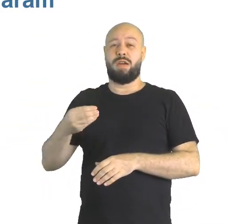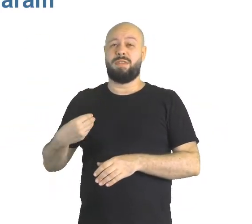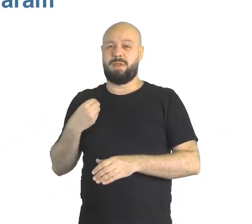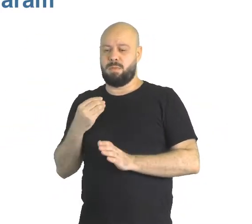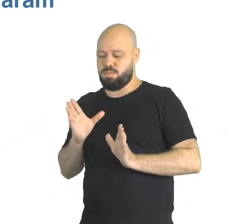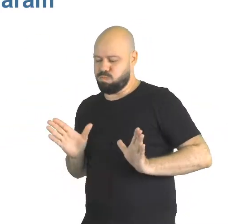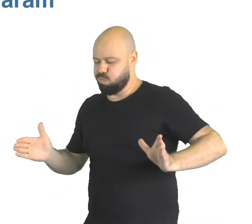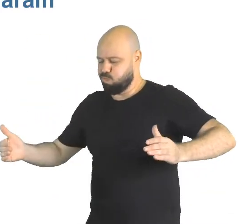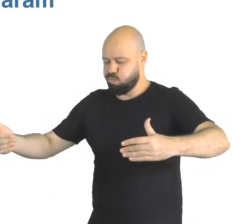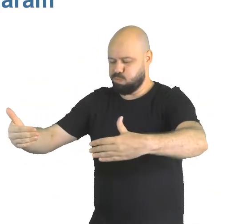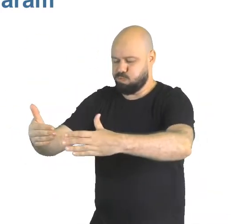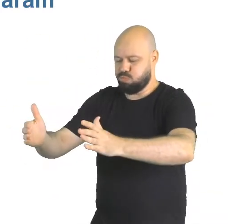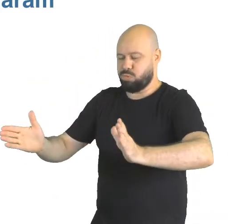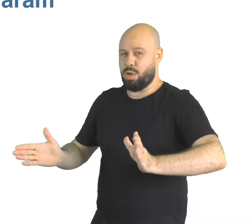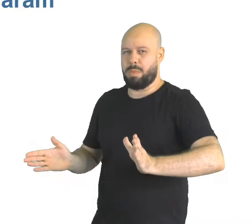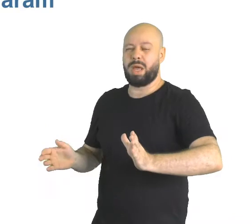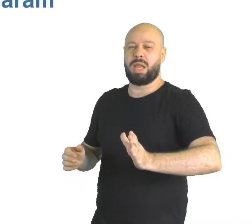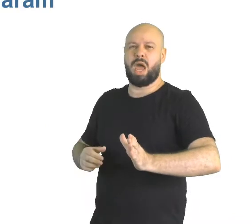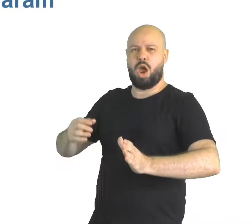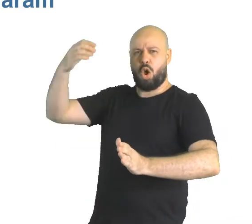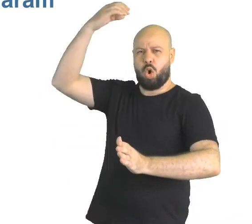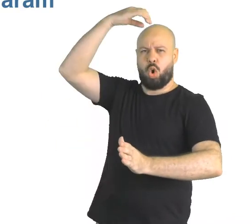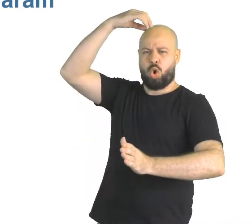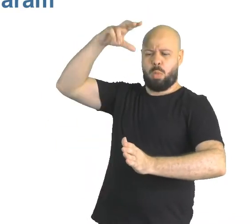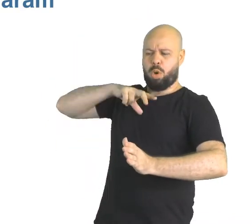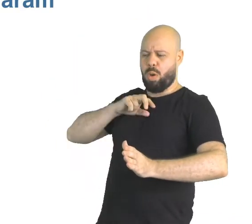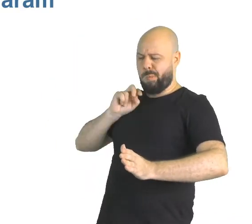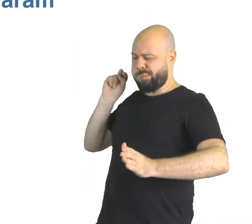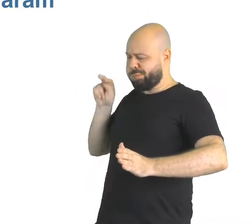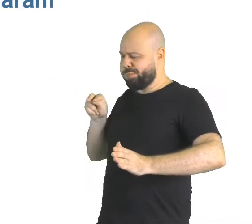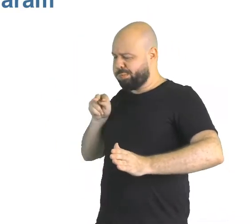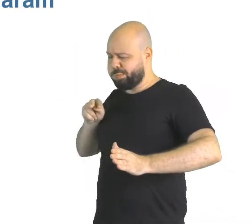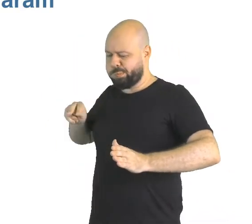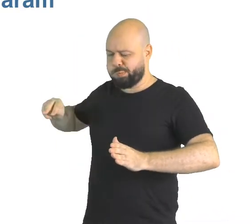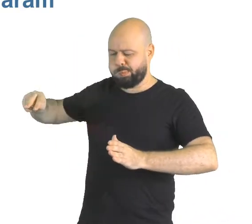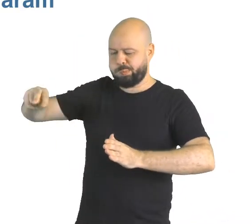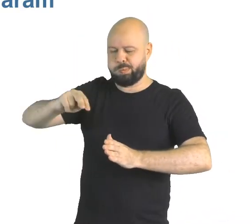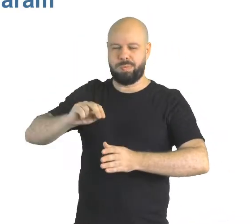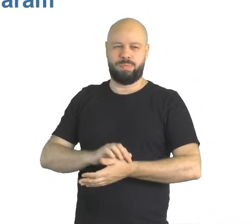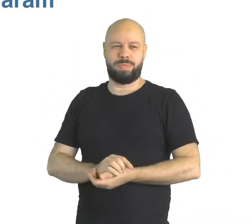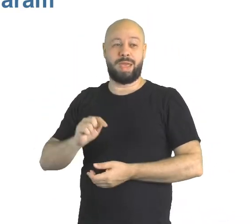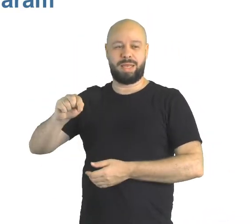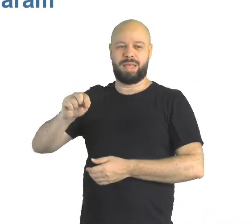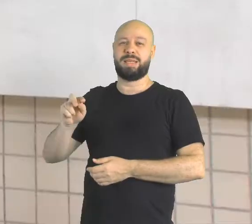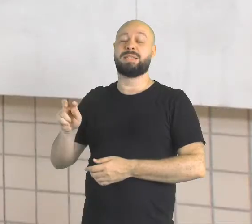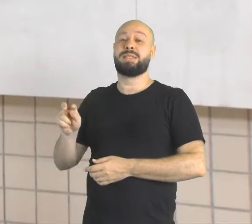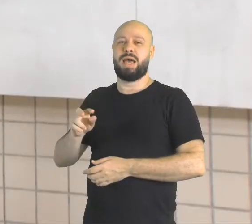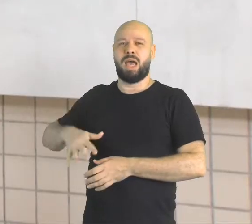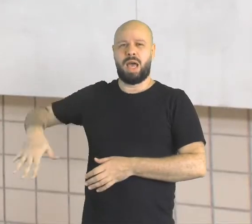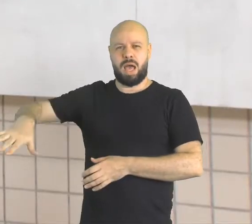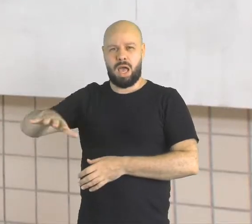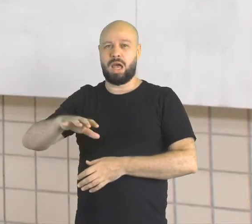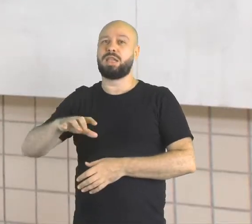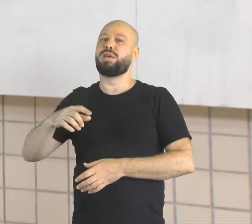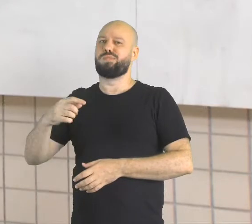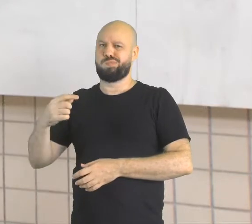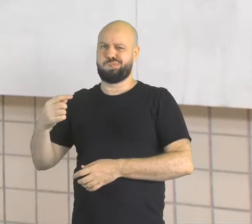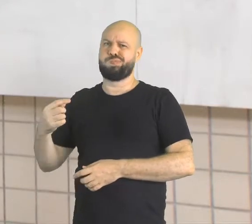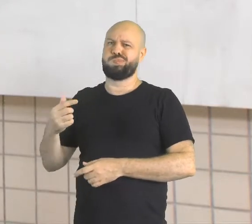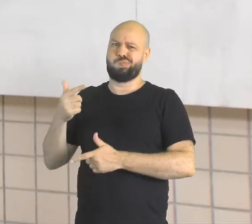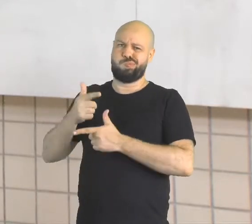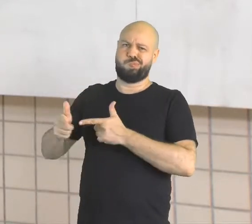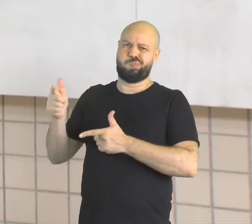sob o olhar da coroa portuguesa. Esses aldeamentos criaram muitos problemas, tanto para